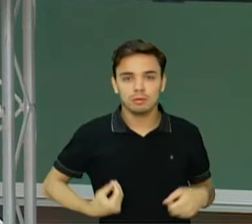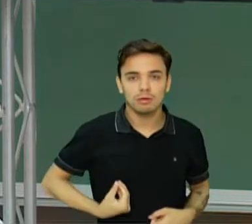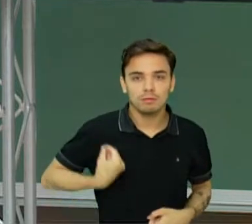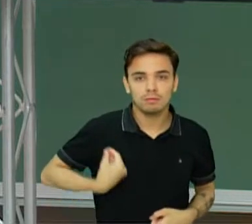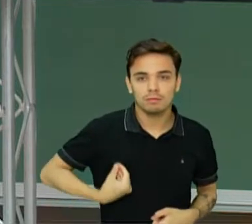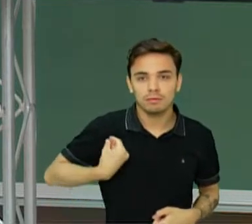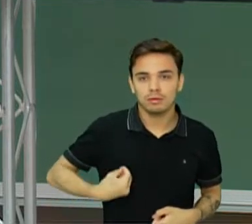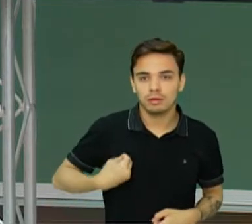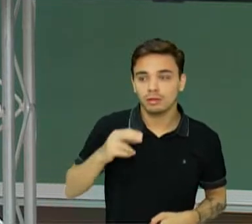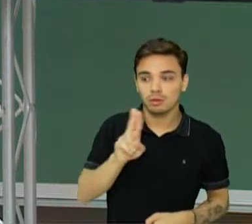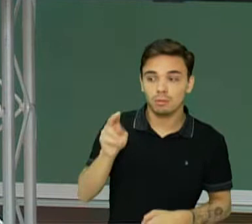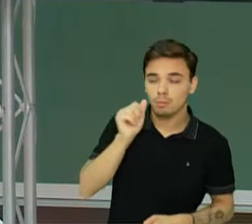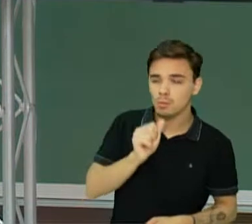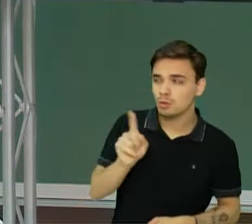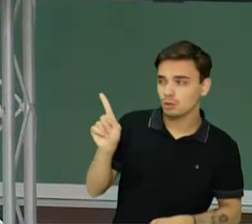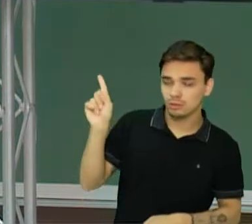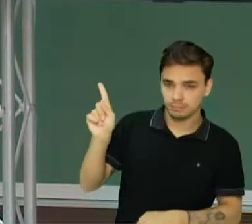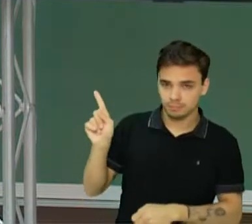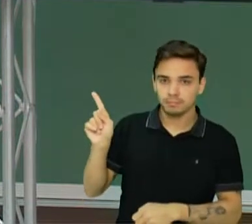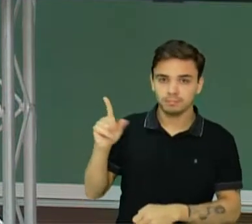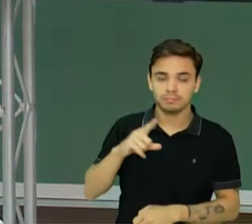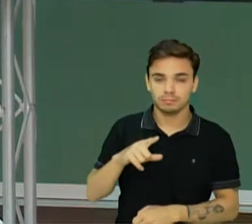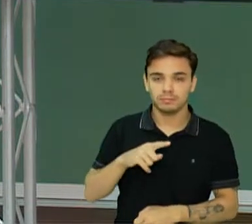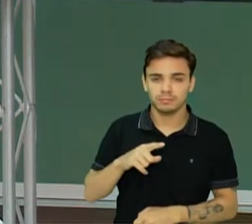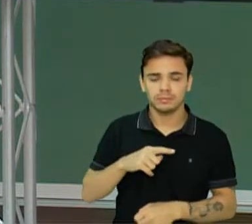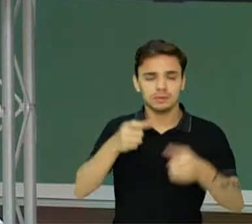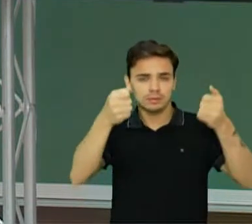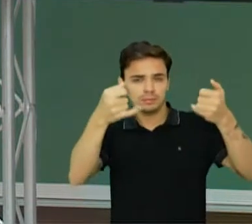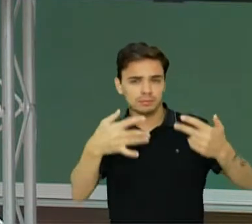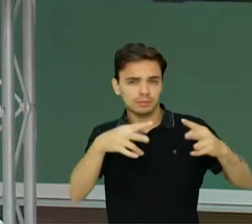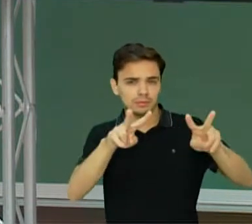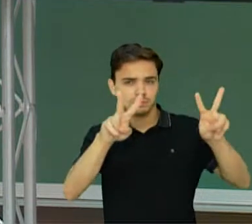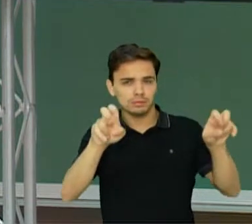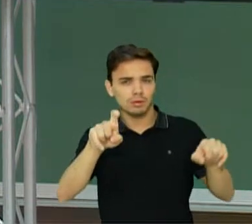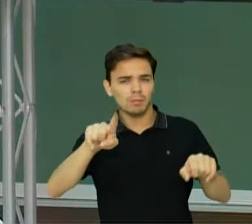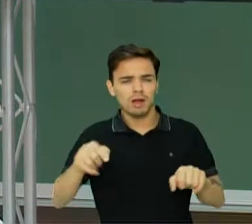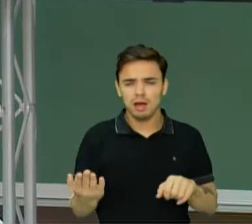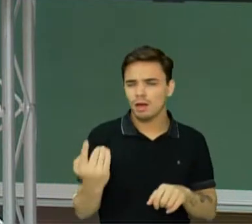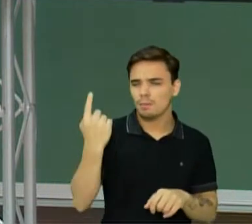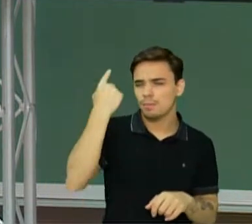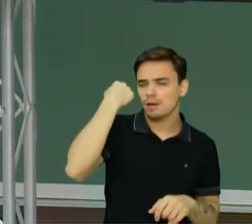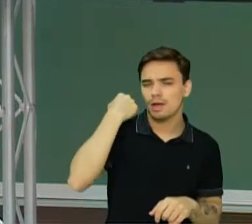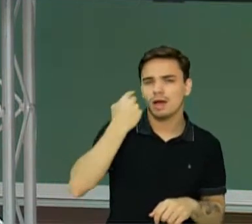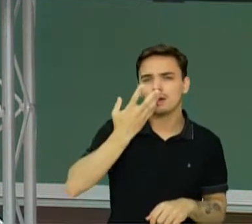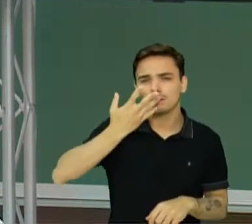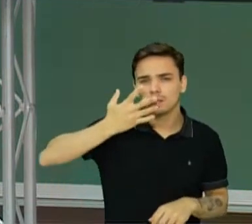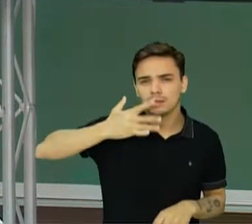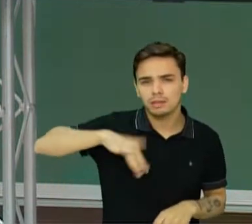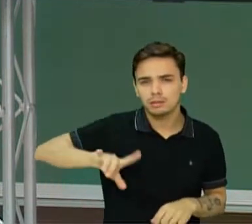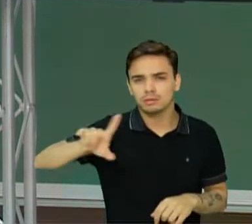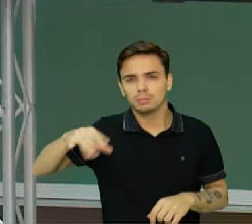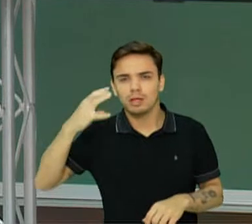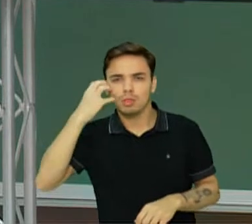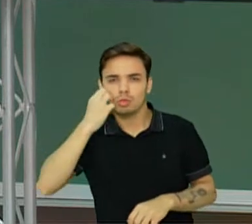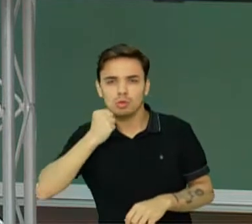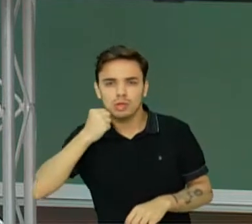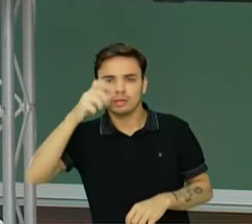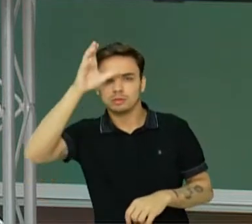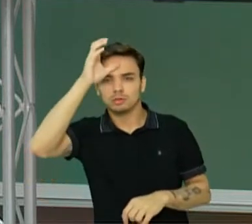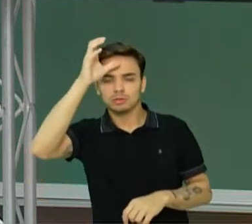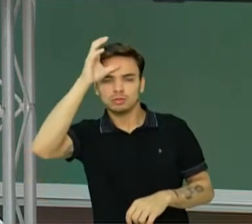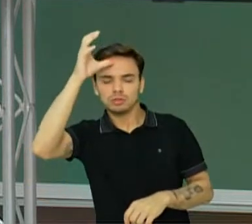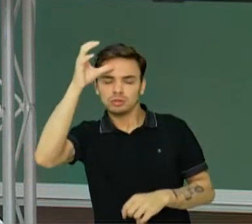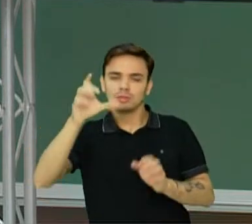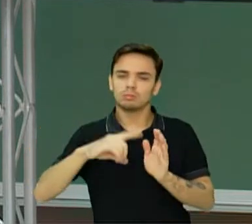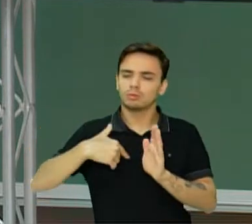da Charlotte Brontë, na qual, quando ela fala justamente quando ela era criança, que ela foi adotada pela tia, depois ela foi enviada para uma espécie